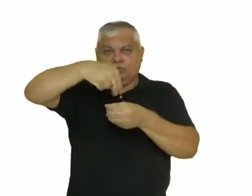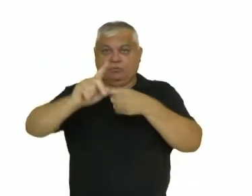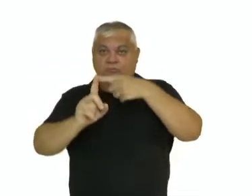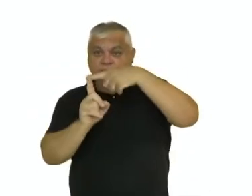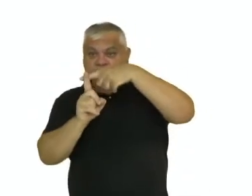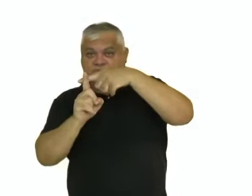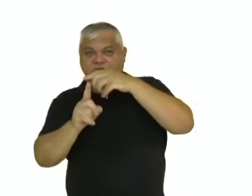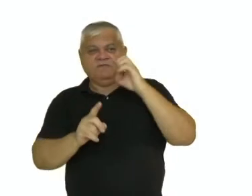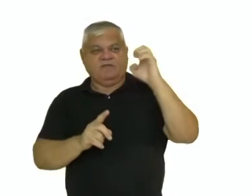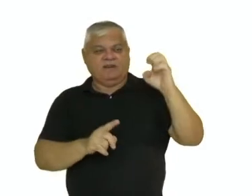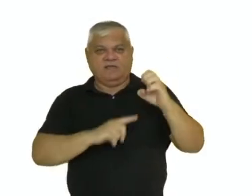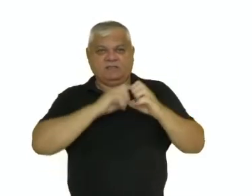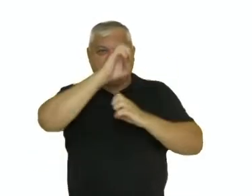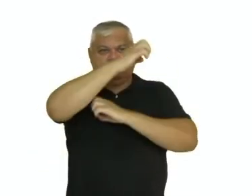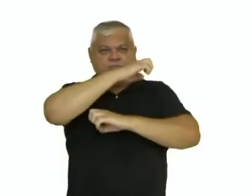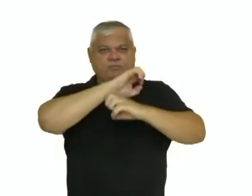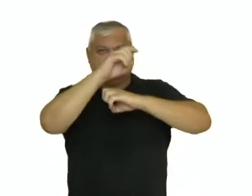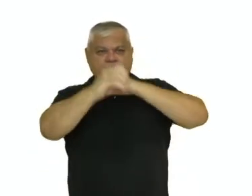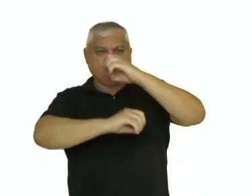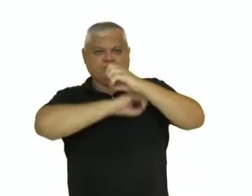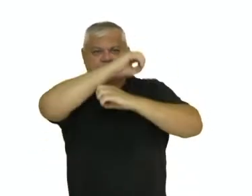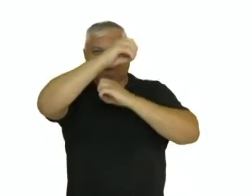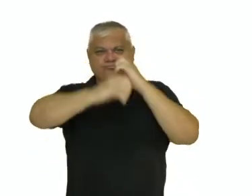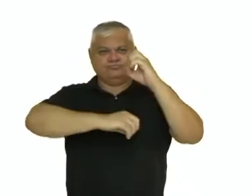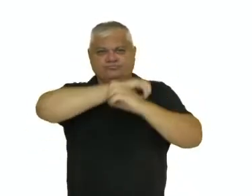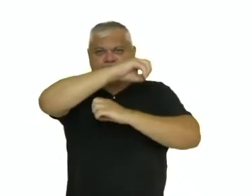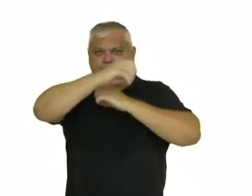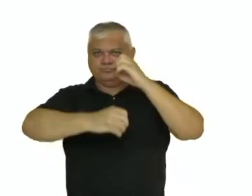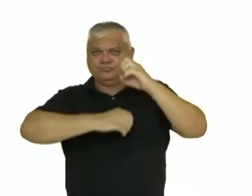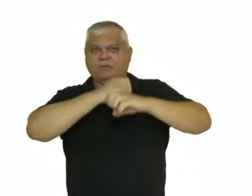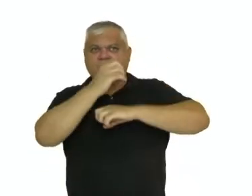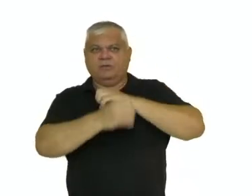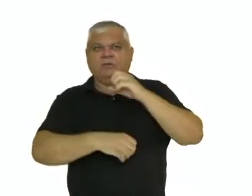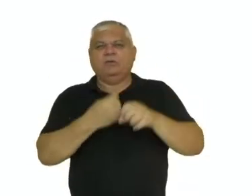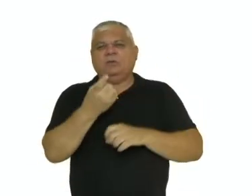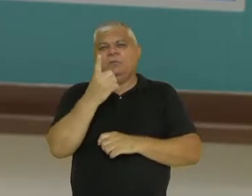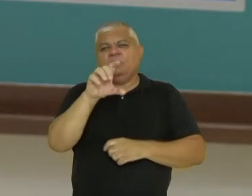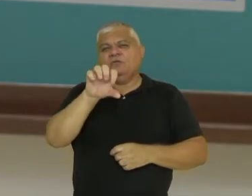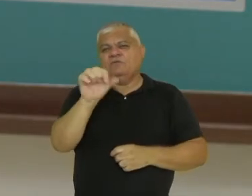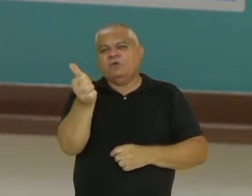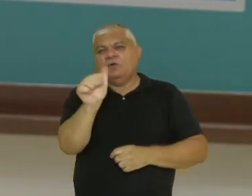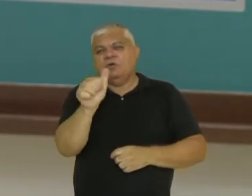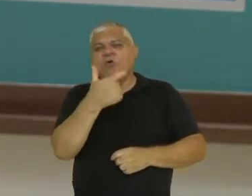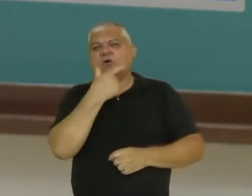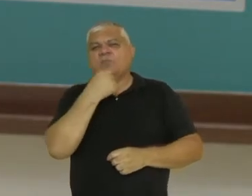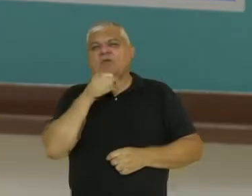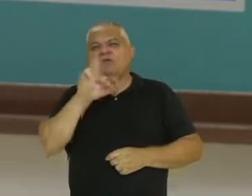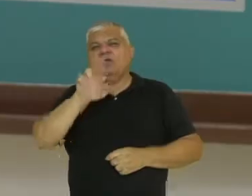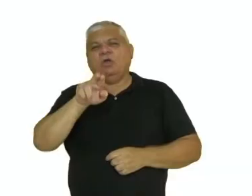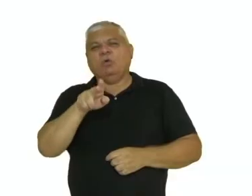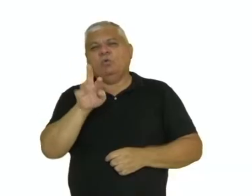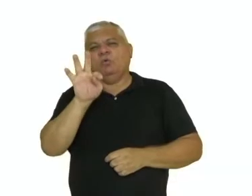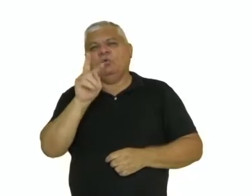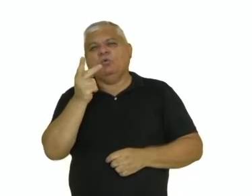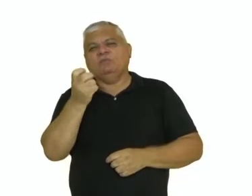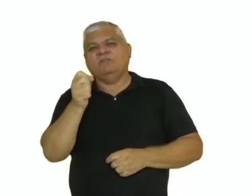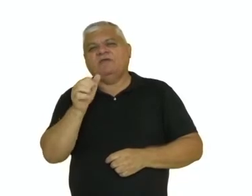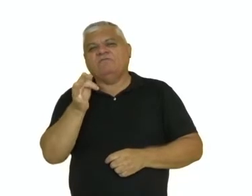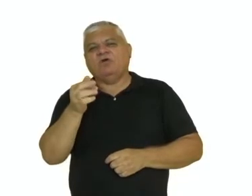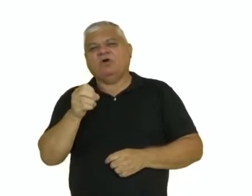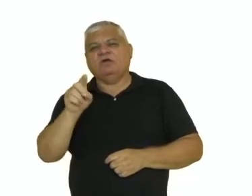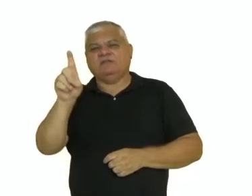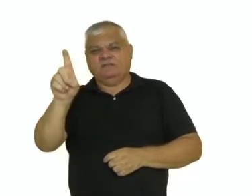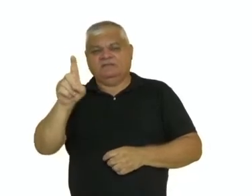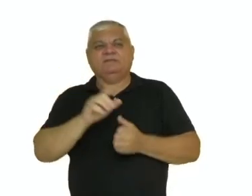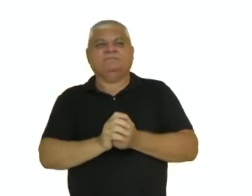com elétrons girando em seu redor na eletrosfera, é de 1911, do Rutherford. E a frase 1,